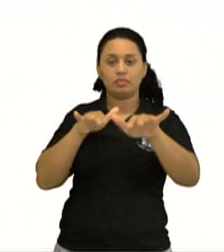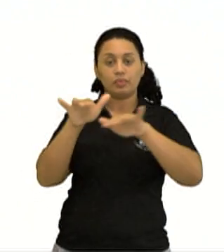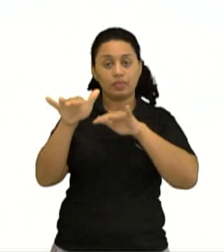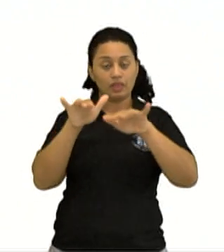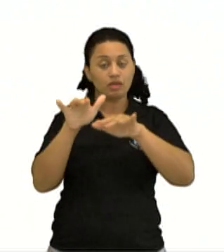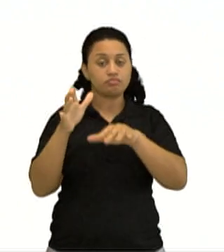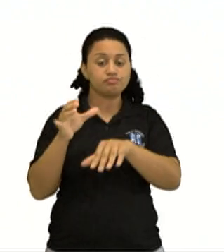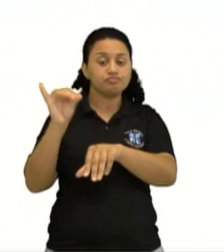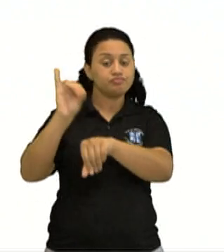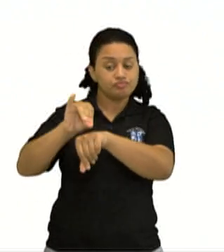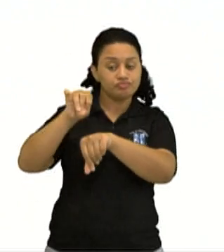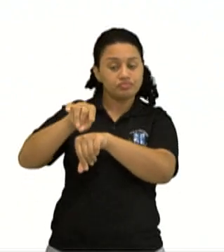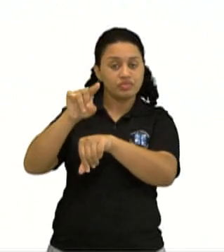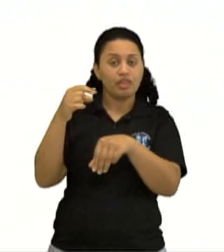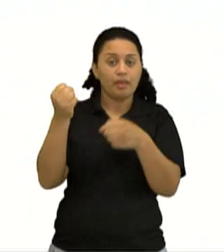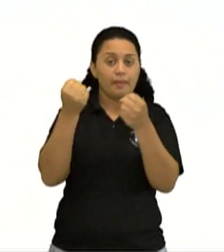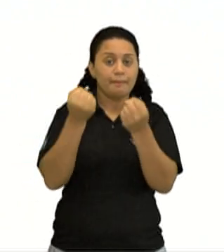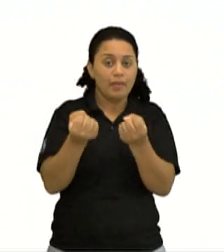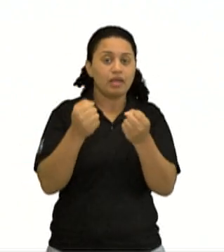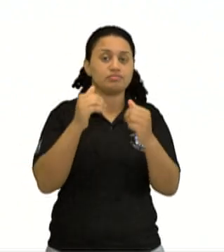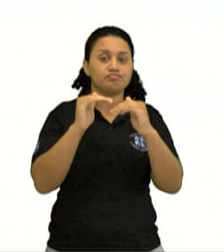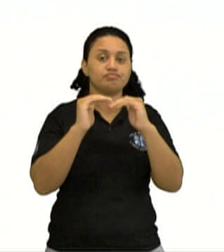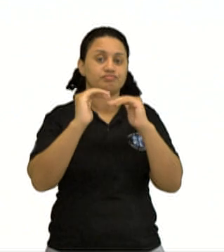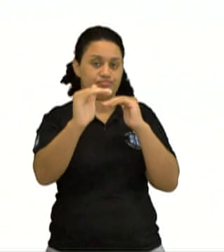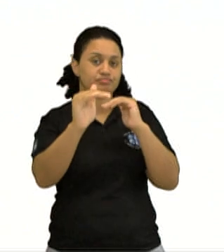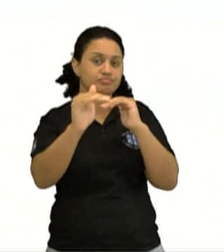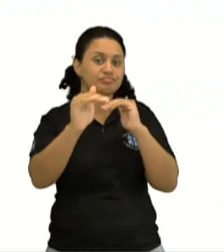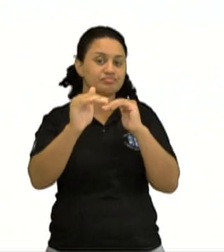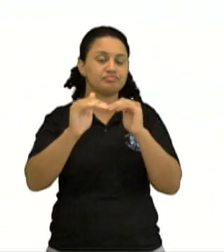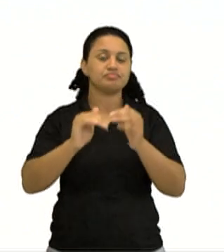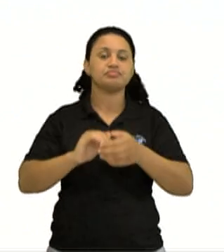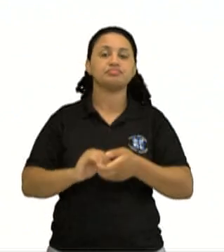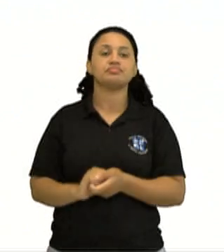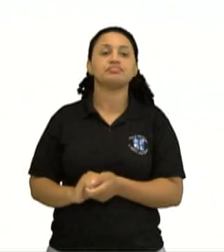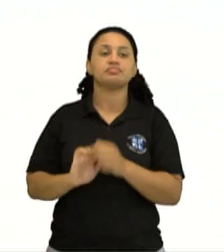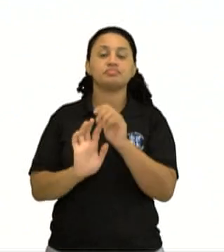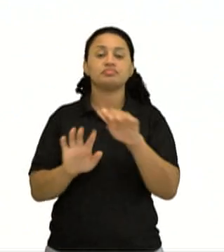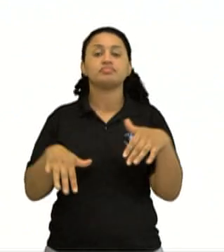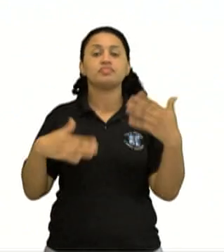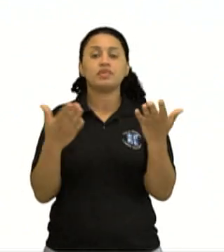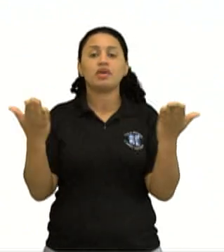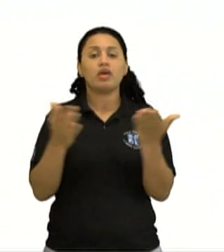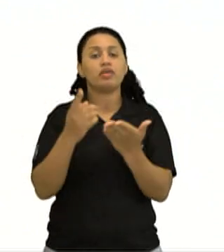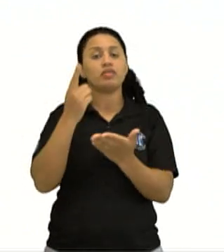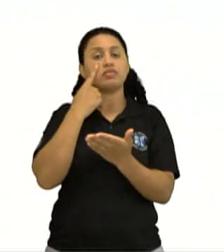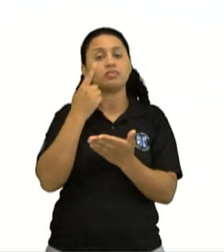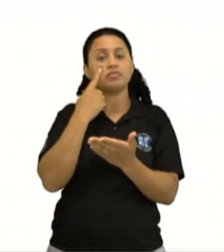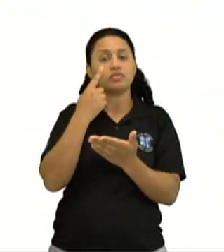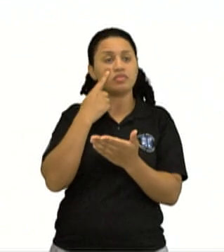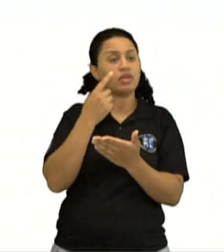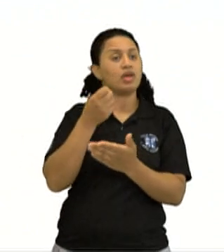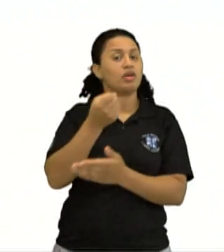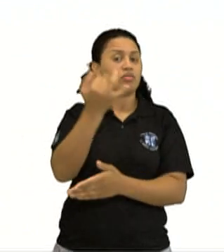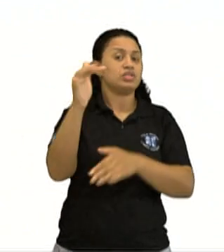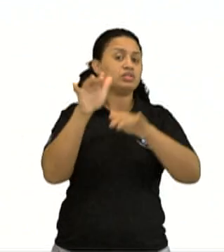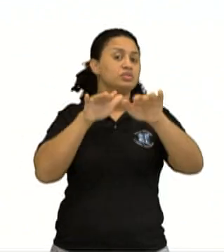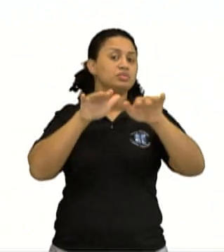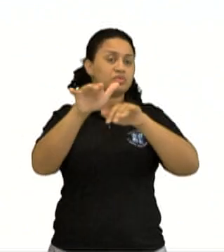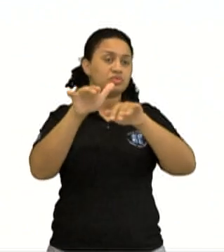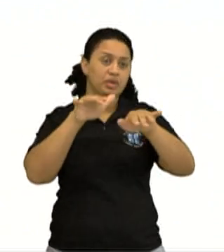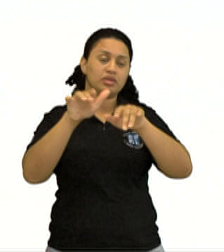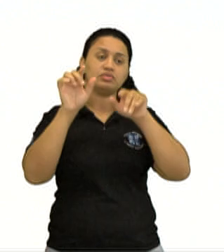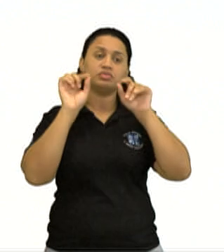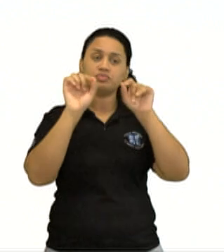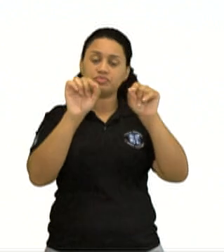com massa constante em movimento. Beleza? Então, vamos lá. Vamos falar sobre quantidade de movimento. A quantidade